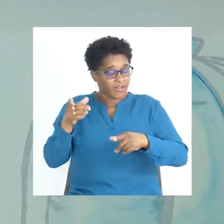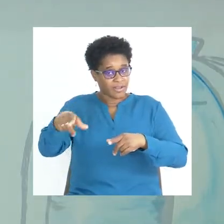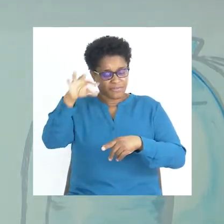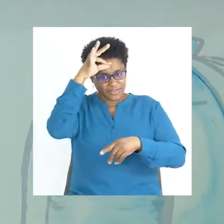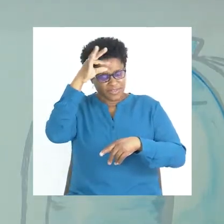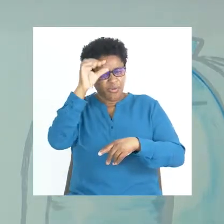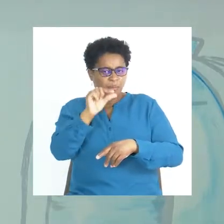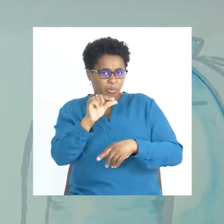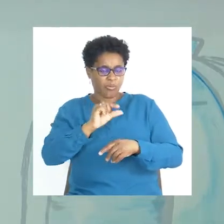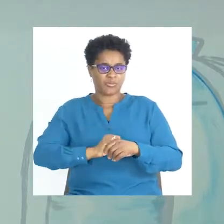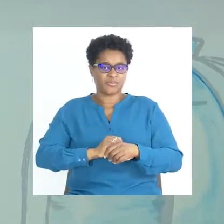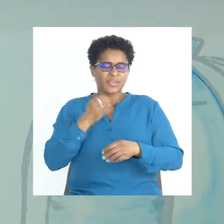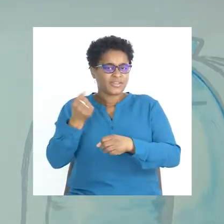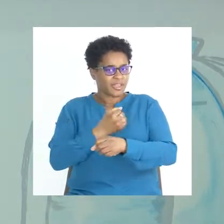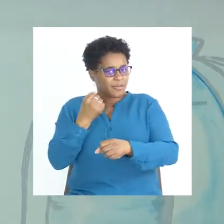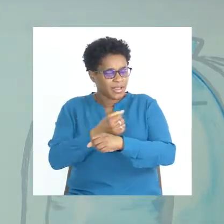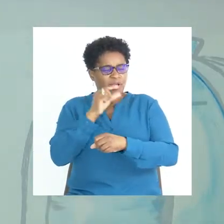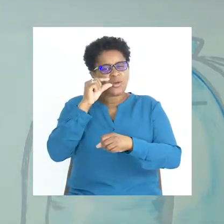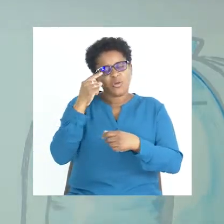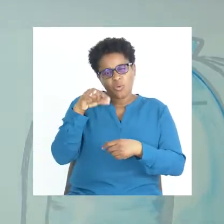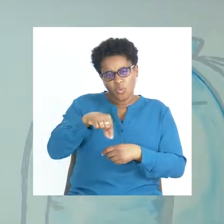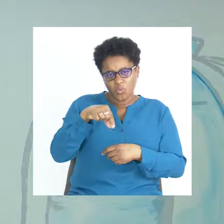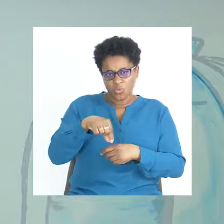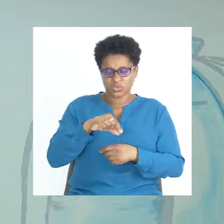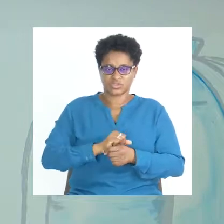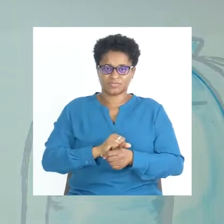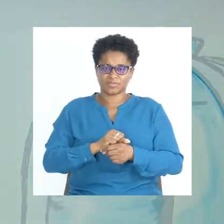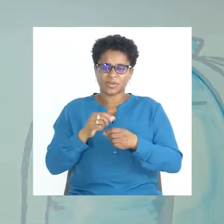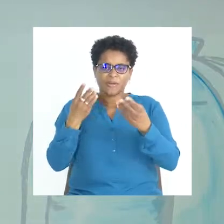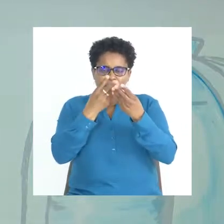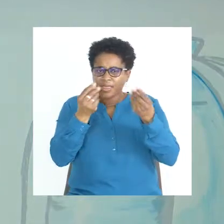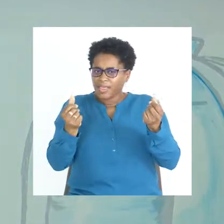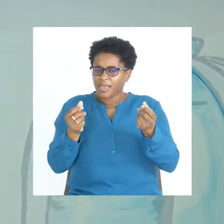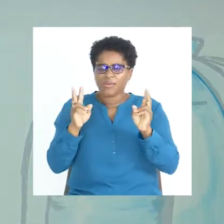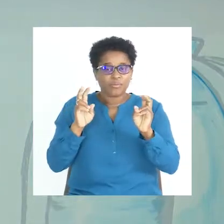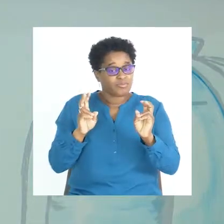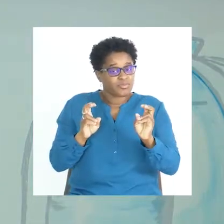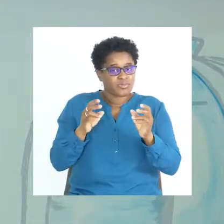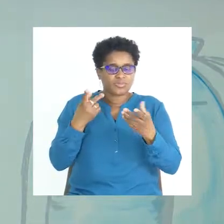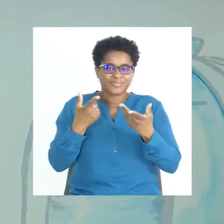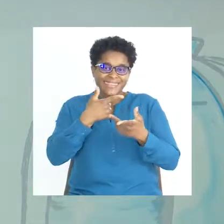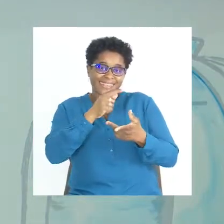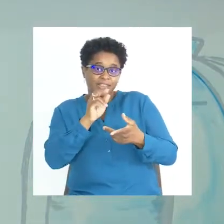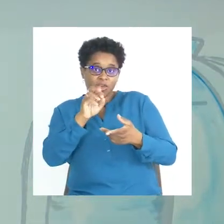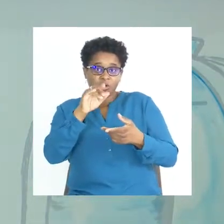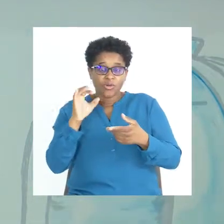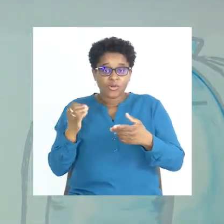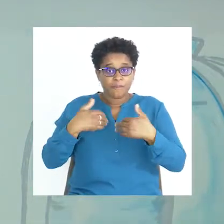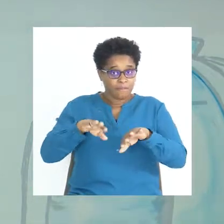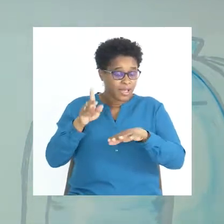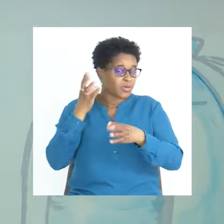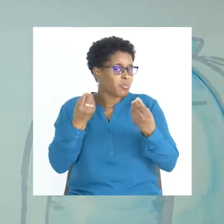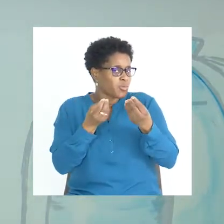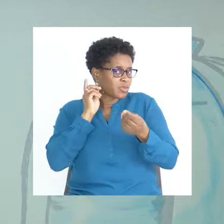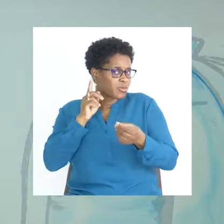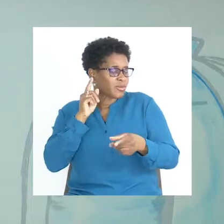vais fixando aos poucos. Vamos trabalhar hoje um conteúdo um bocado teórico, mas muito importante para